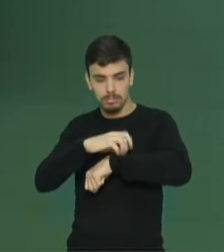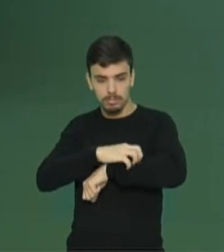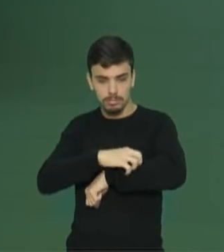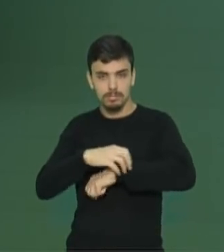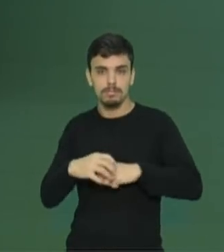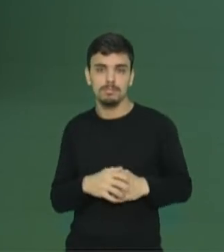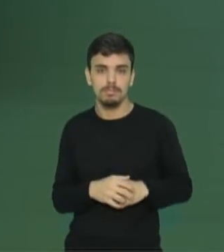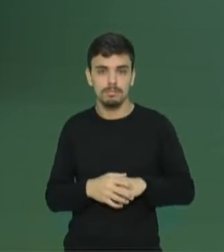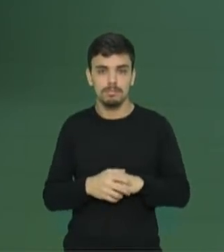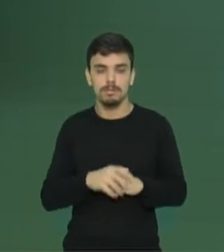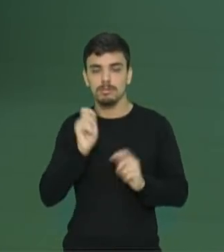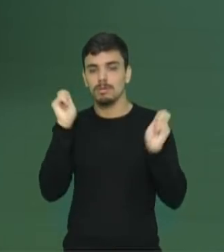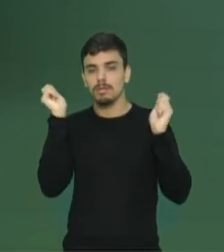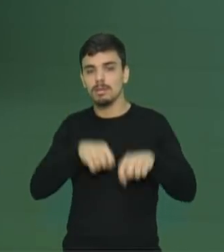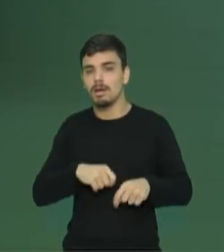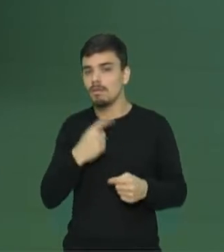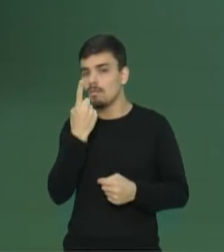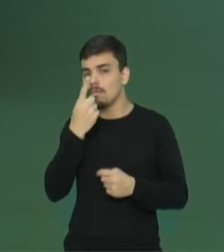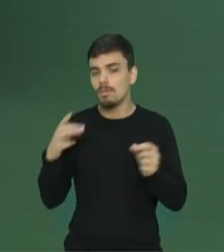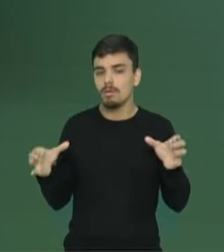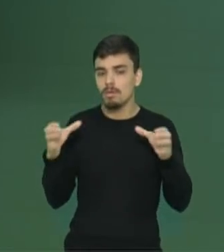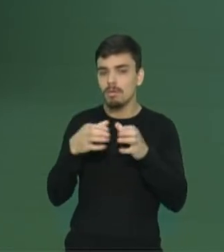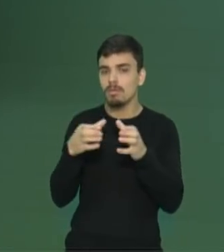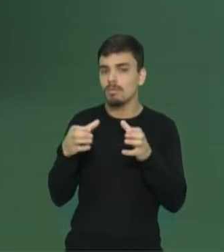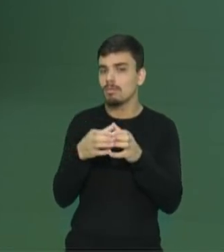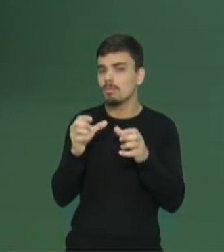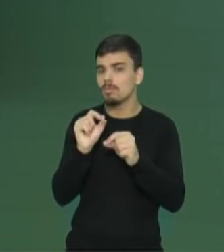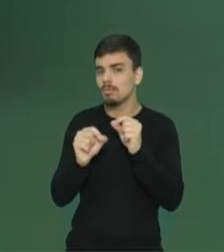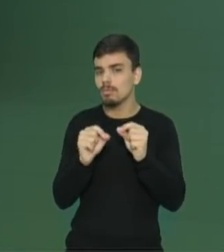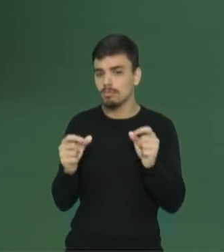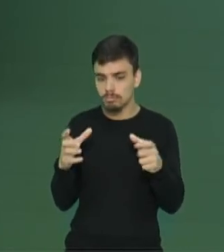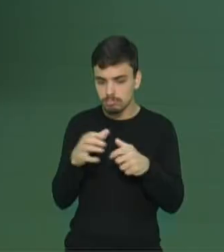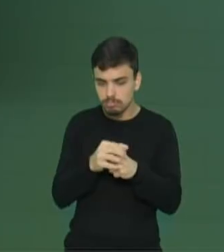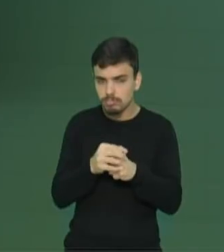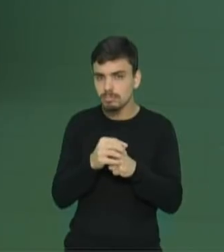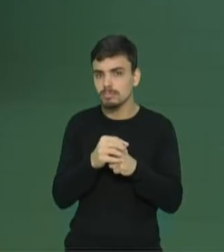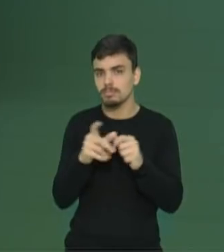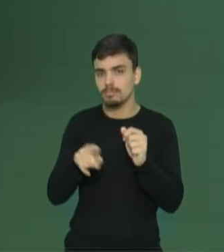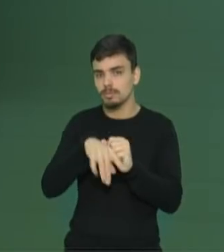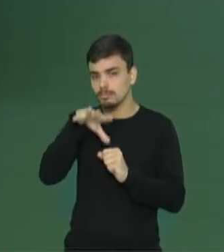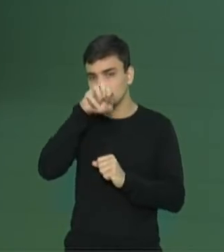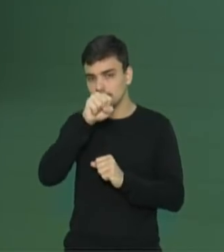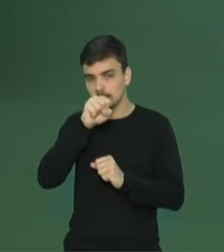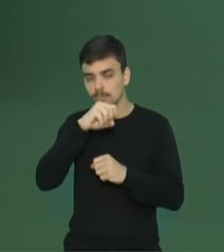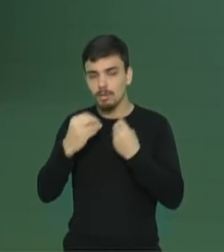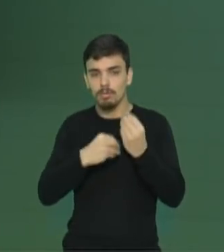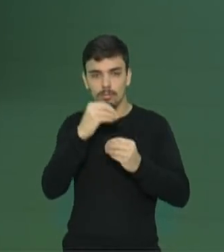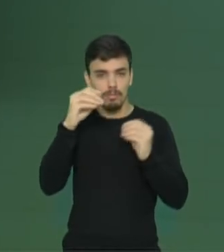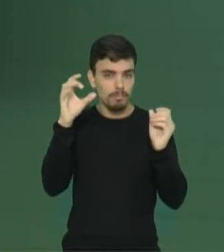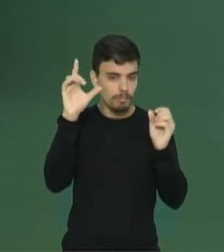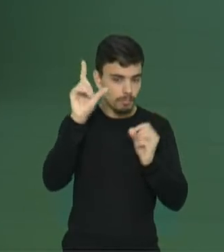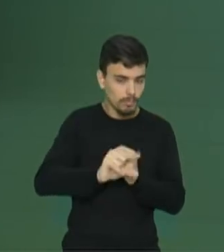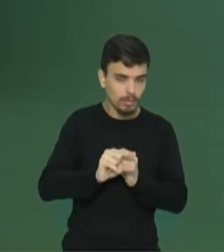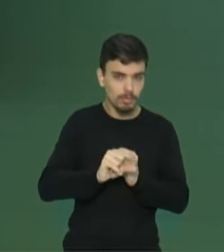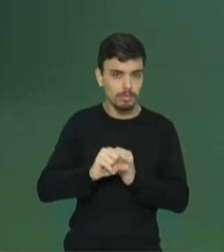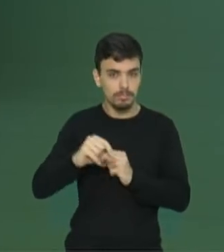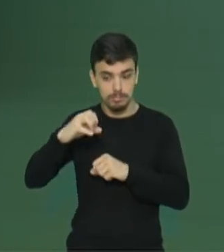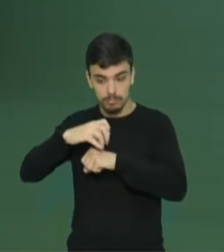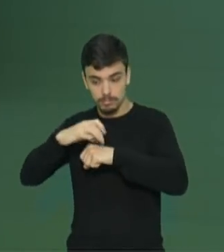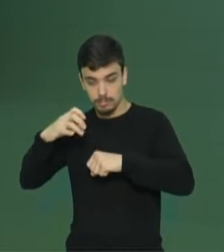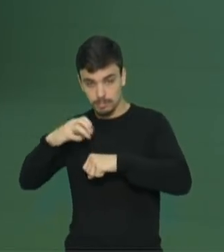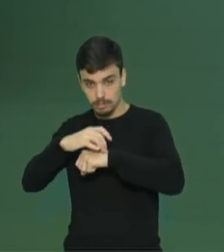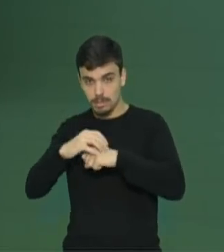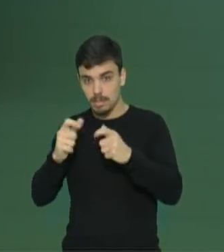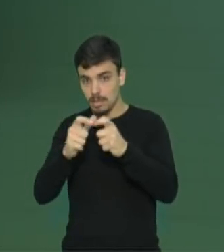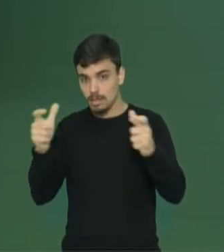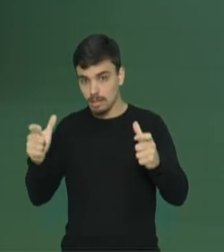centímetros, só eram possíveis com uma concentração maior de oxigênio. Como a concentração de oxigênio caiu, os animais grandes morreram e só